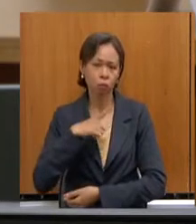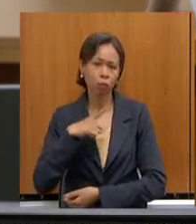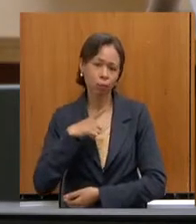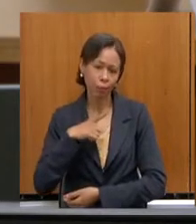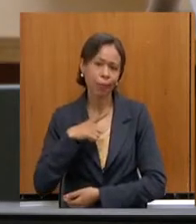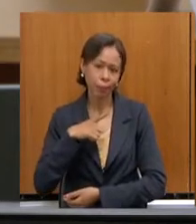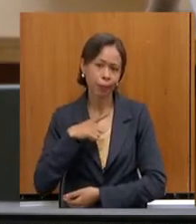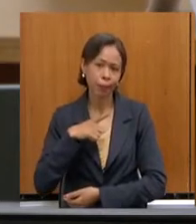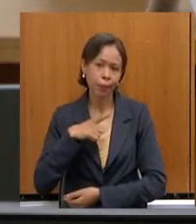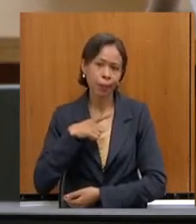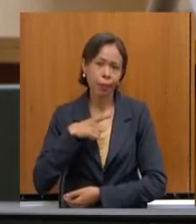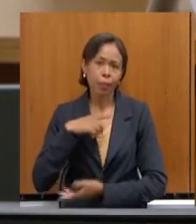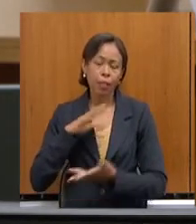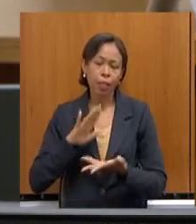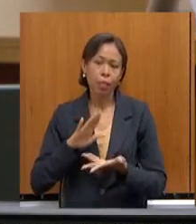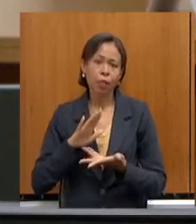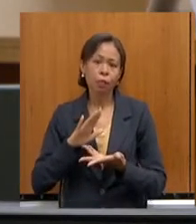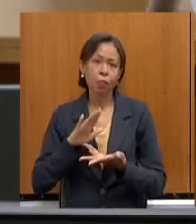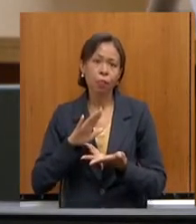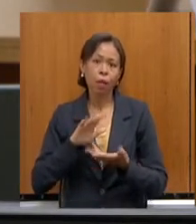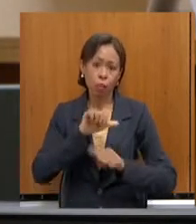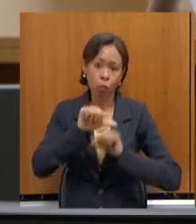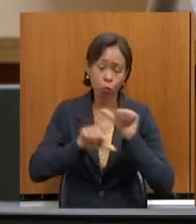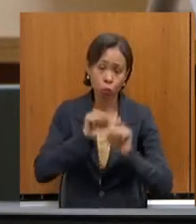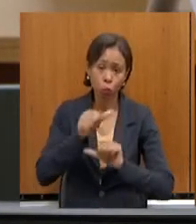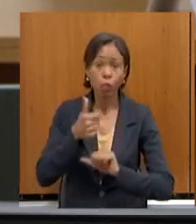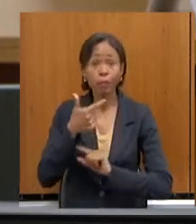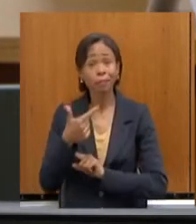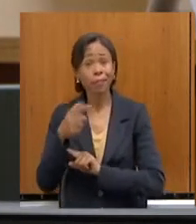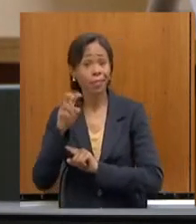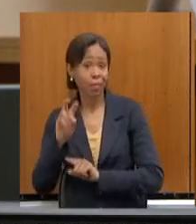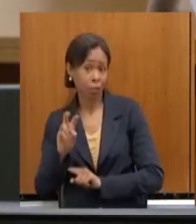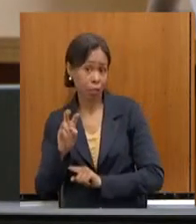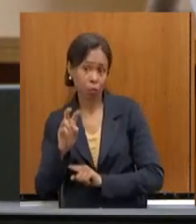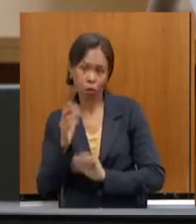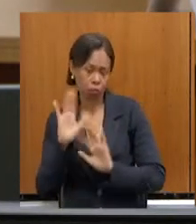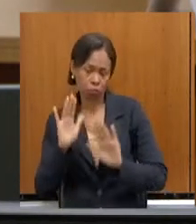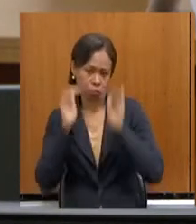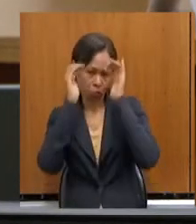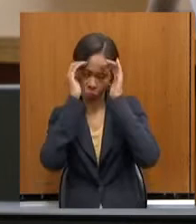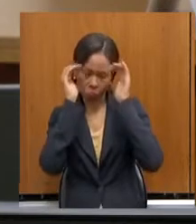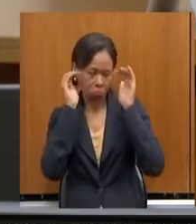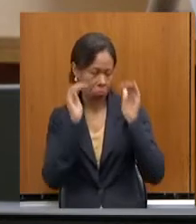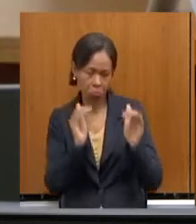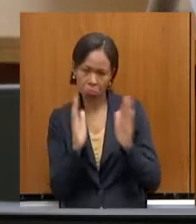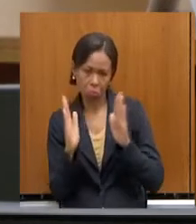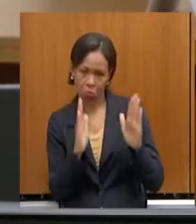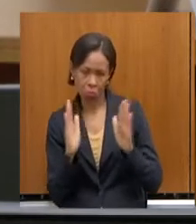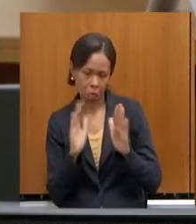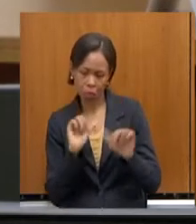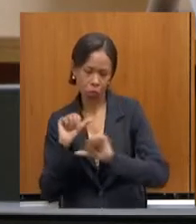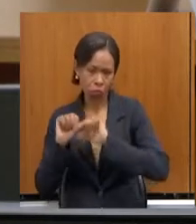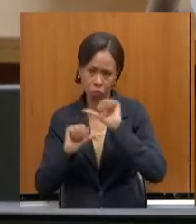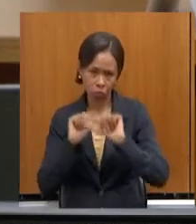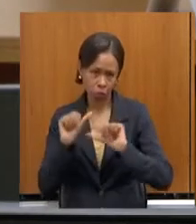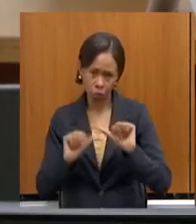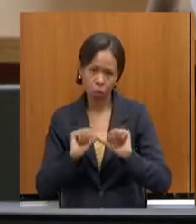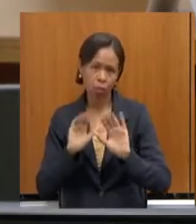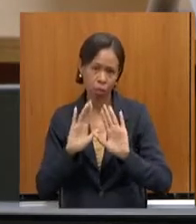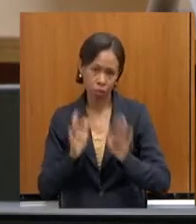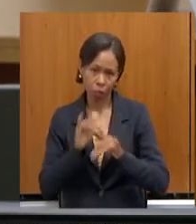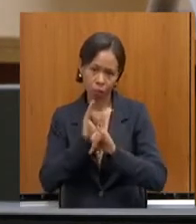caracterizado 25 que não irão atender o pra a descaracterização já declararam e para essas o